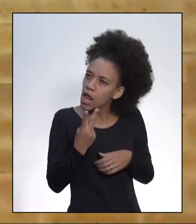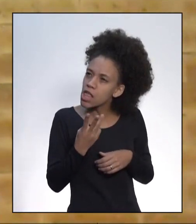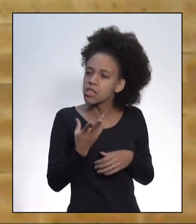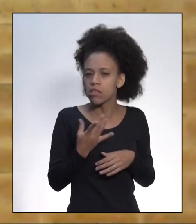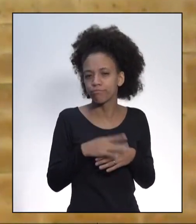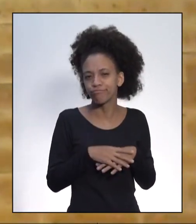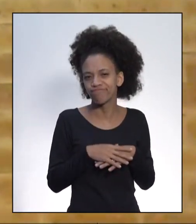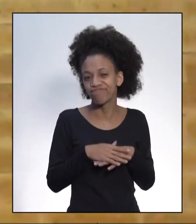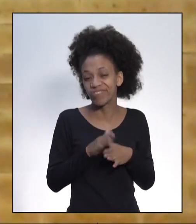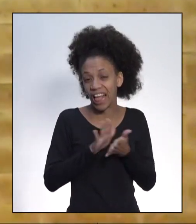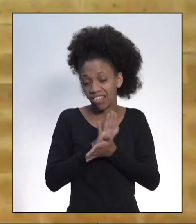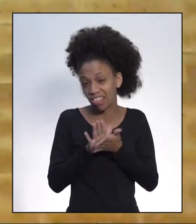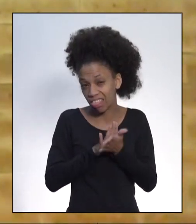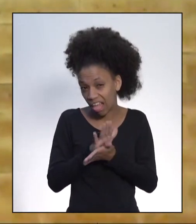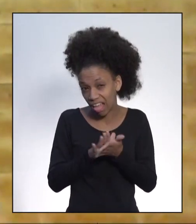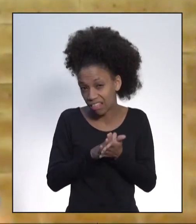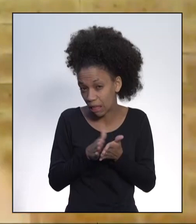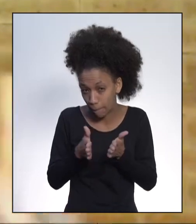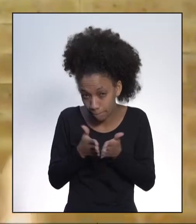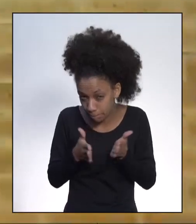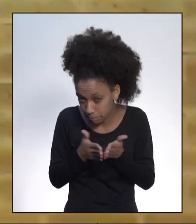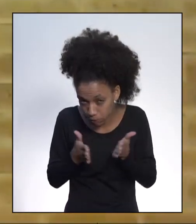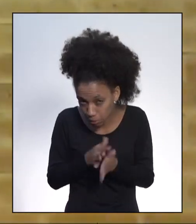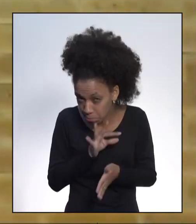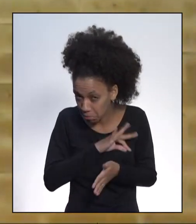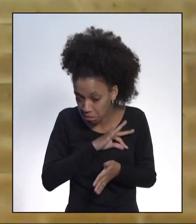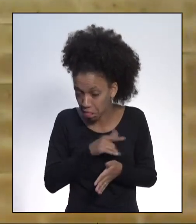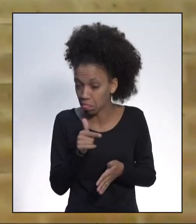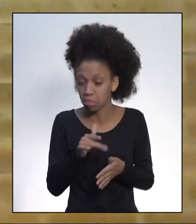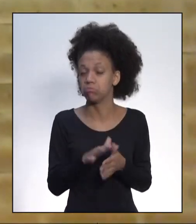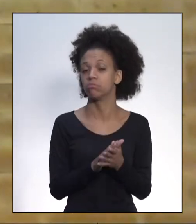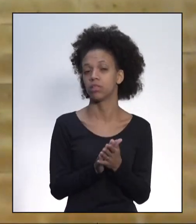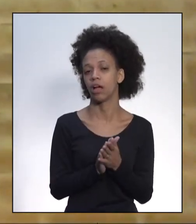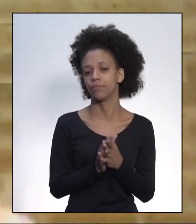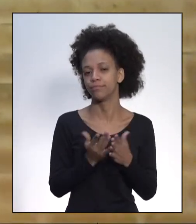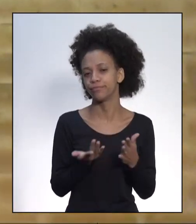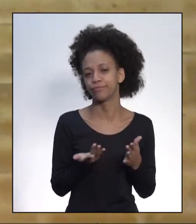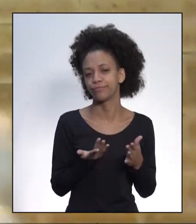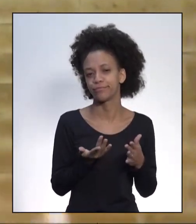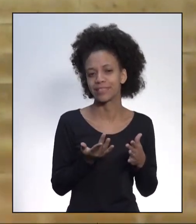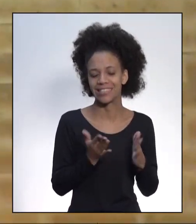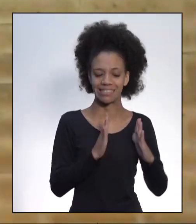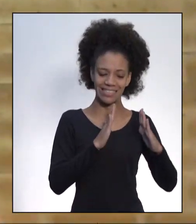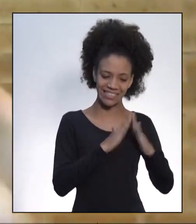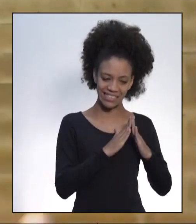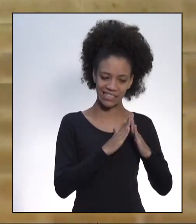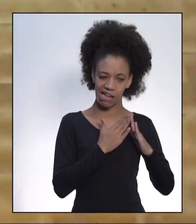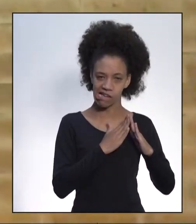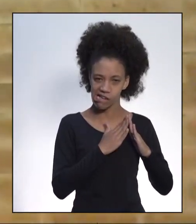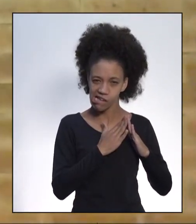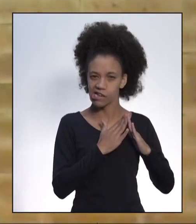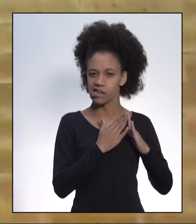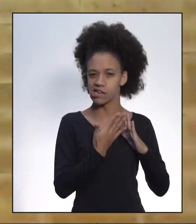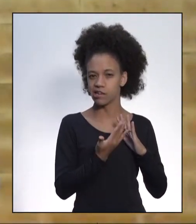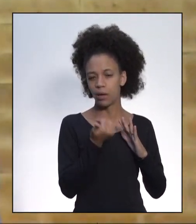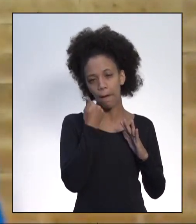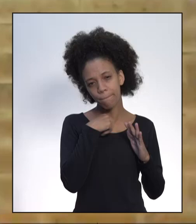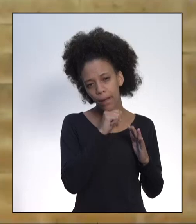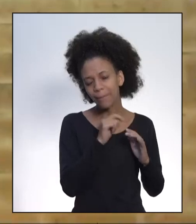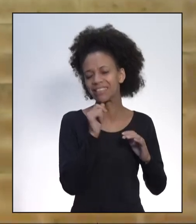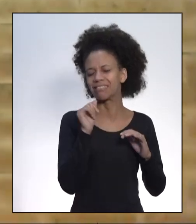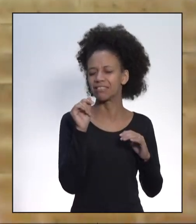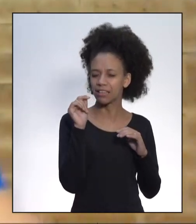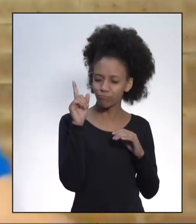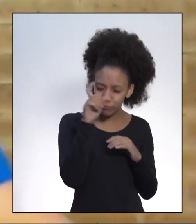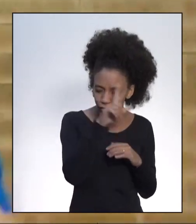uma mão na frente e outra atrás, sem nenhum custão, voltei ainda para um lar, vamos dizer assim, quebrado, né? Minha mãe passando